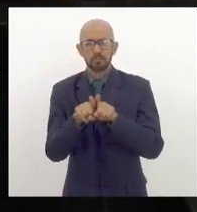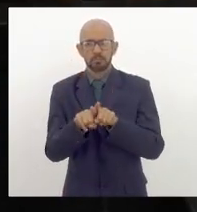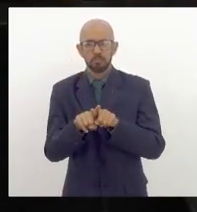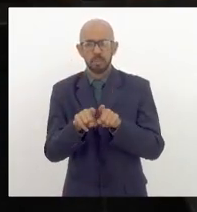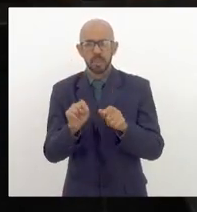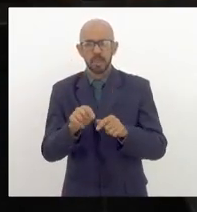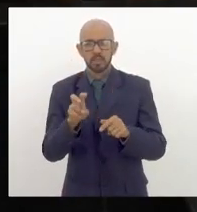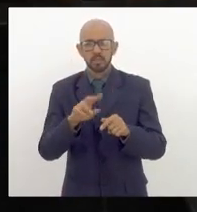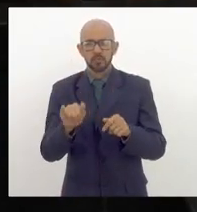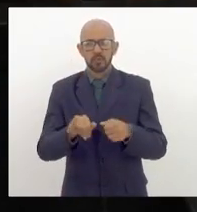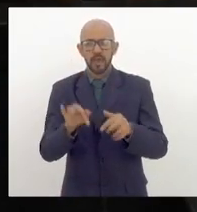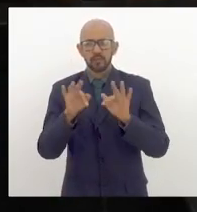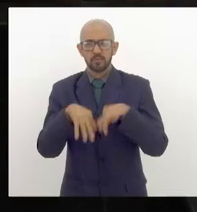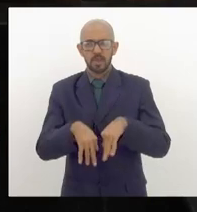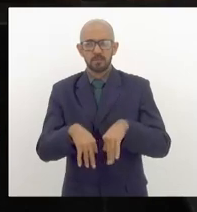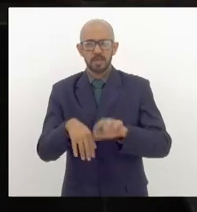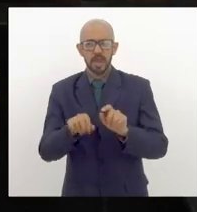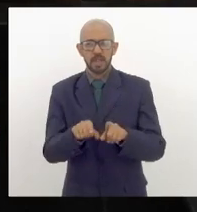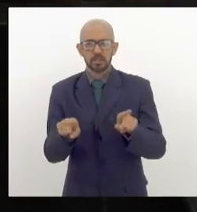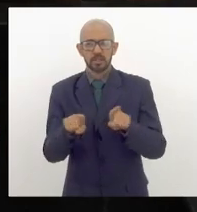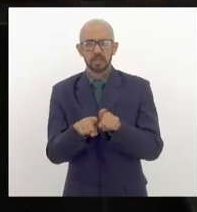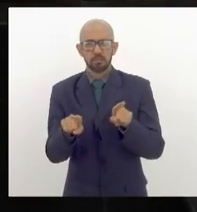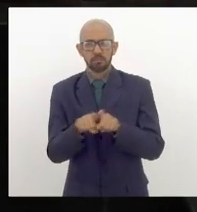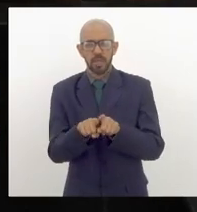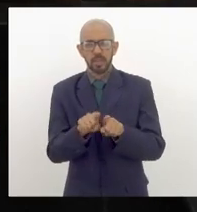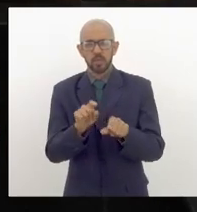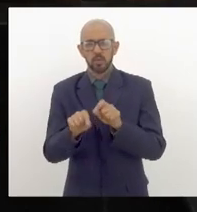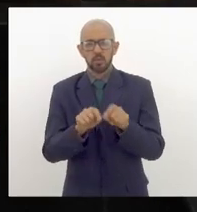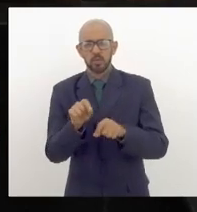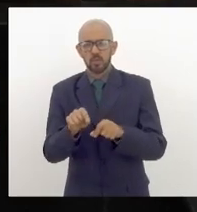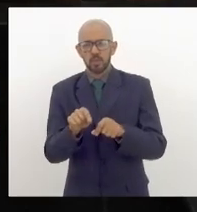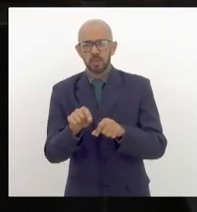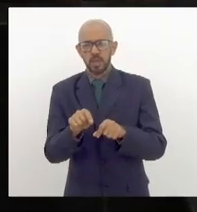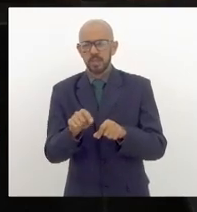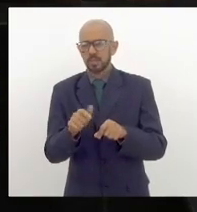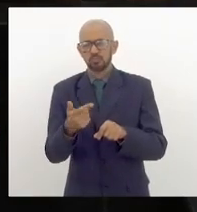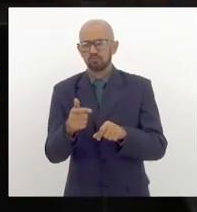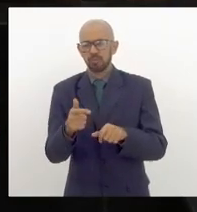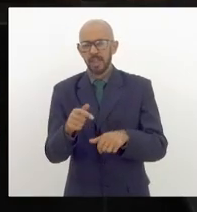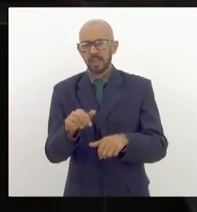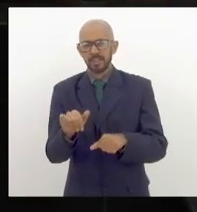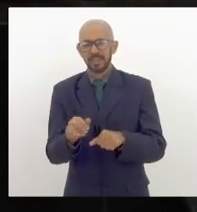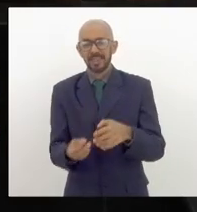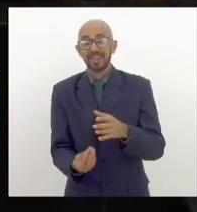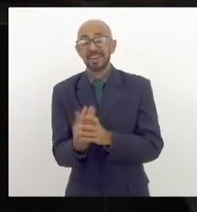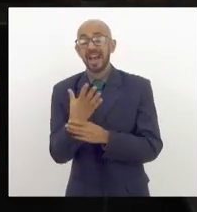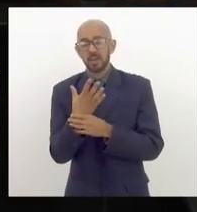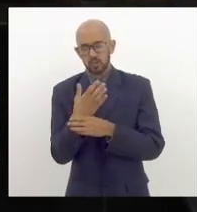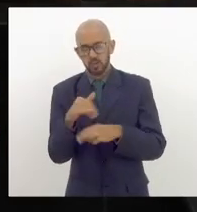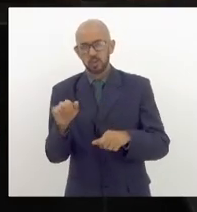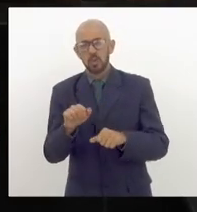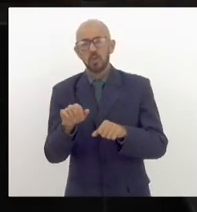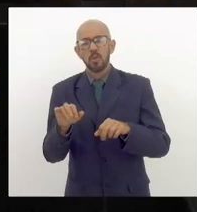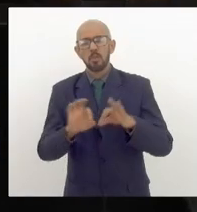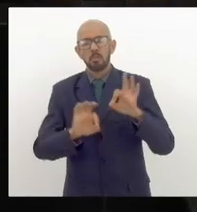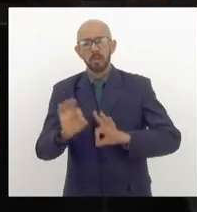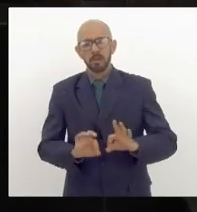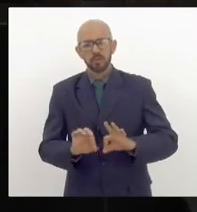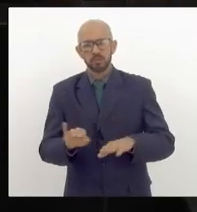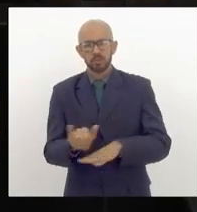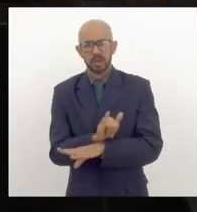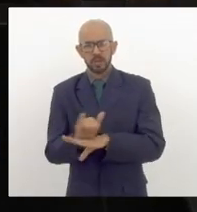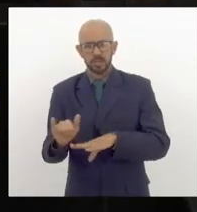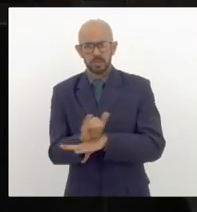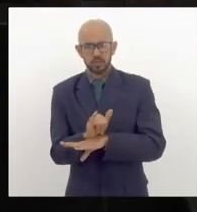2022 sem ter elaborado um plano estratégico de desenvolvimento econômico-social Aliás a iniciativa em curso no estado